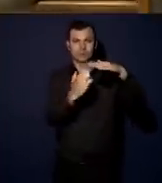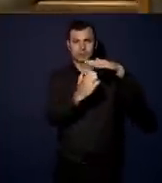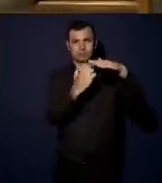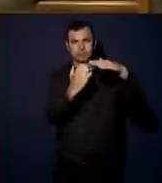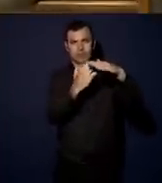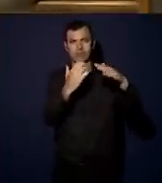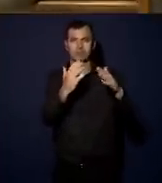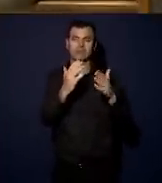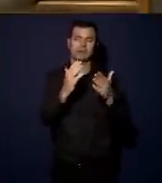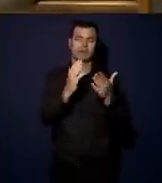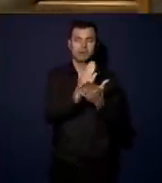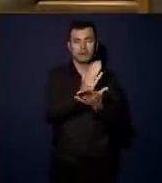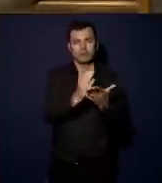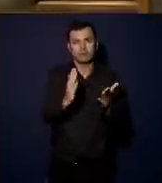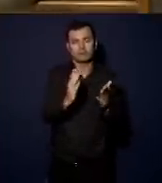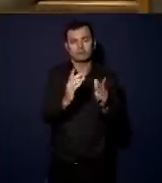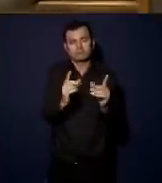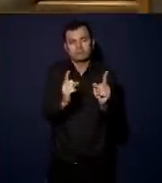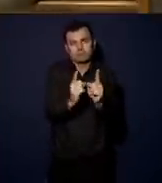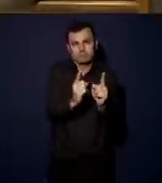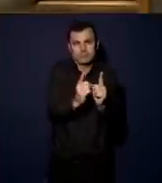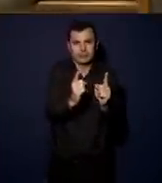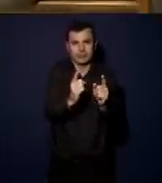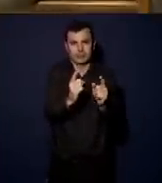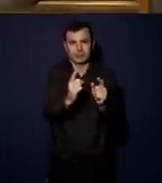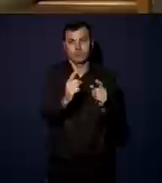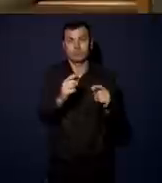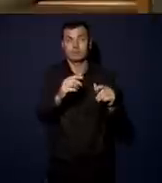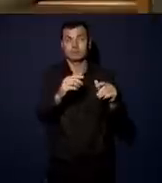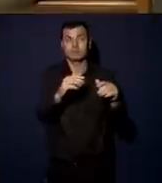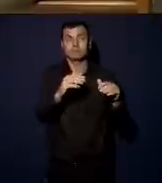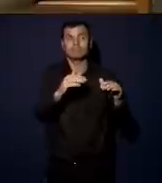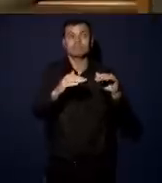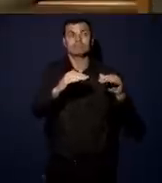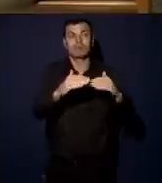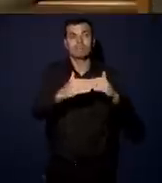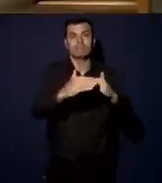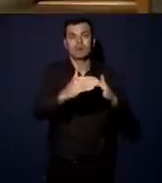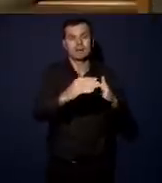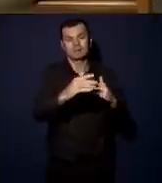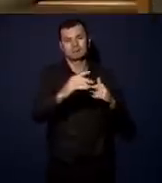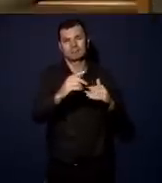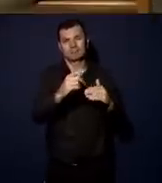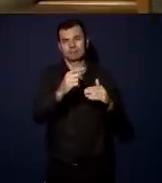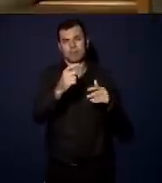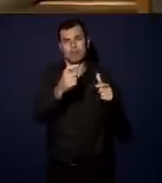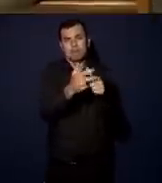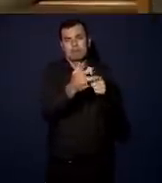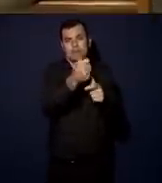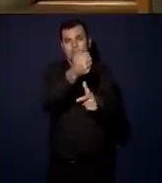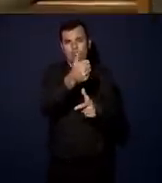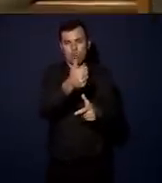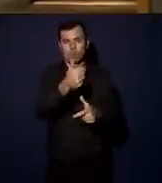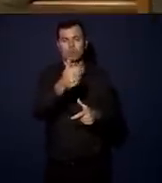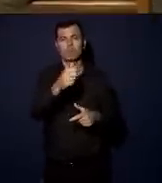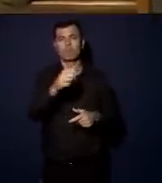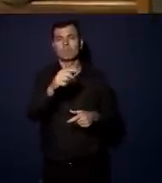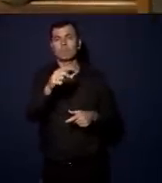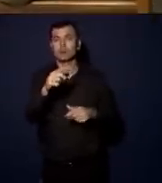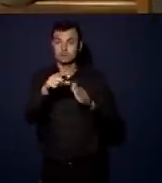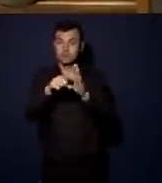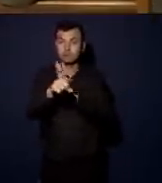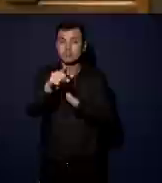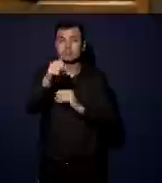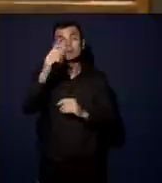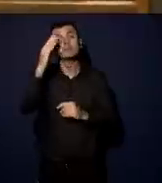pequenos aconteceram ao longo do tempo mas não grandes movimentos queria entender de vocês como é que vocês vem essa tendência